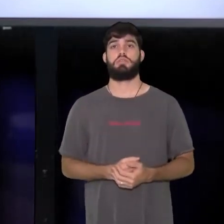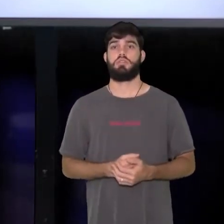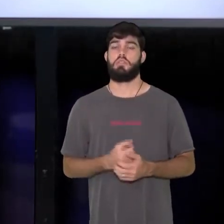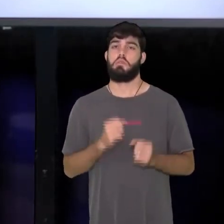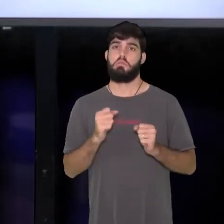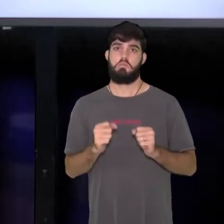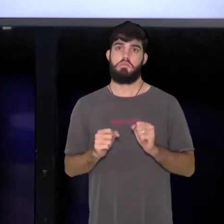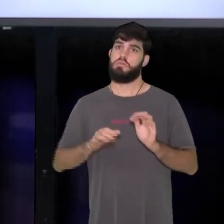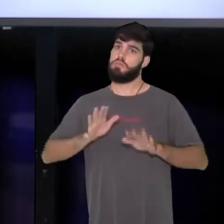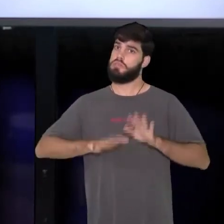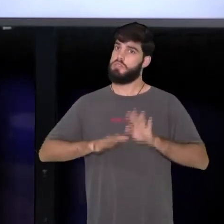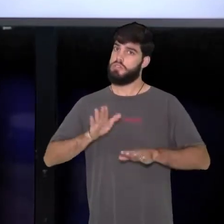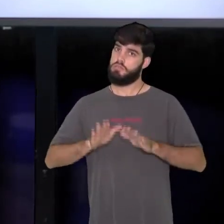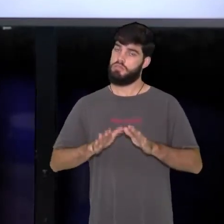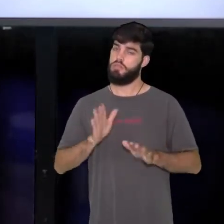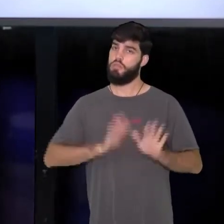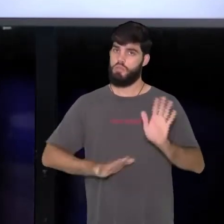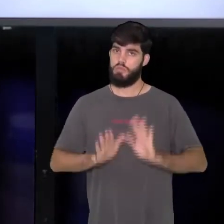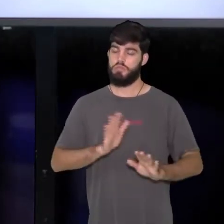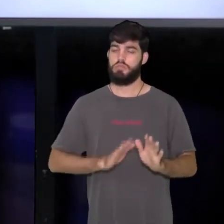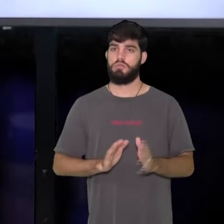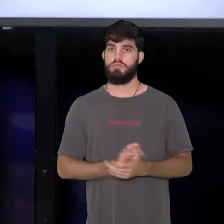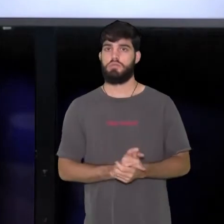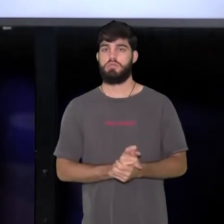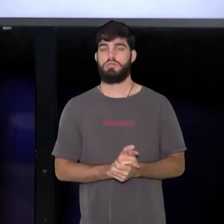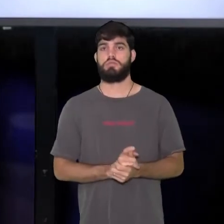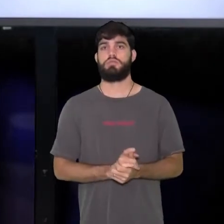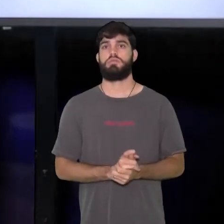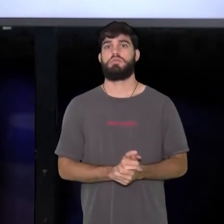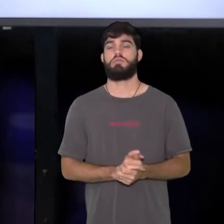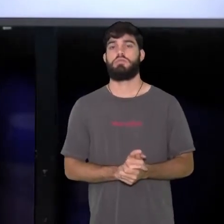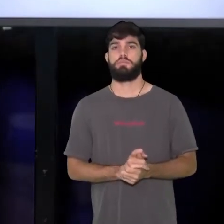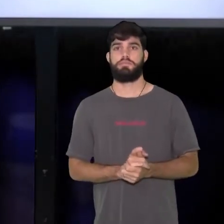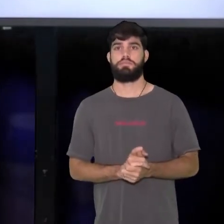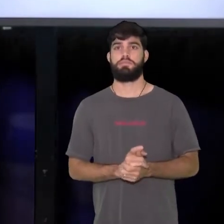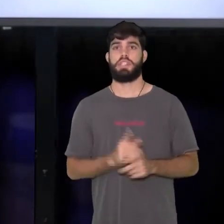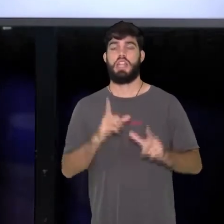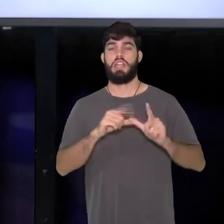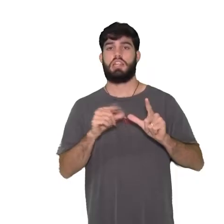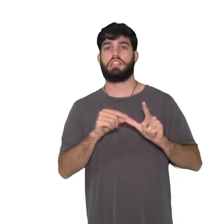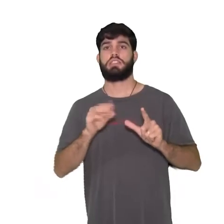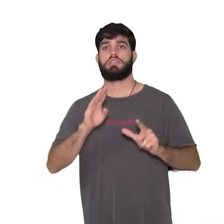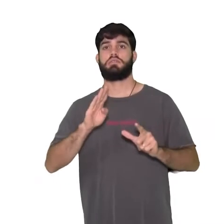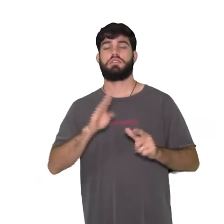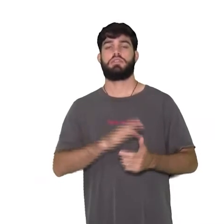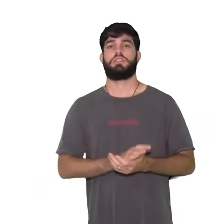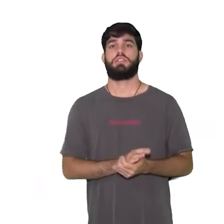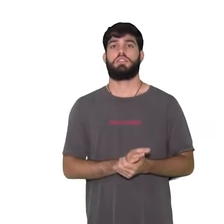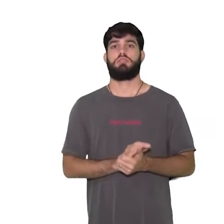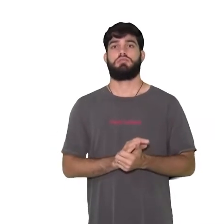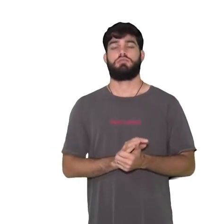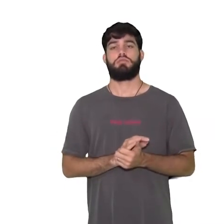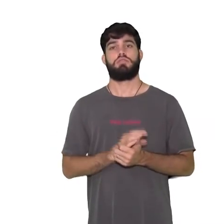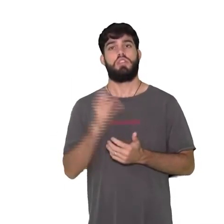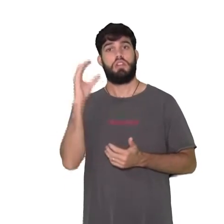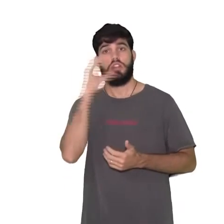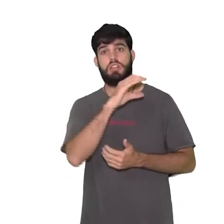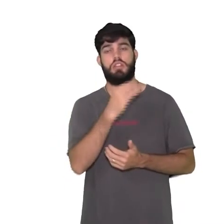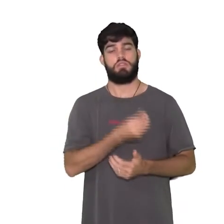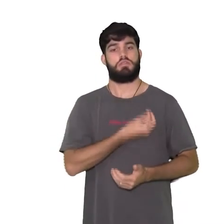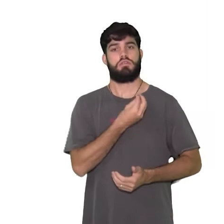certa pode ser um distrator, tá? Então vamos eliminar as outras. Letra B, a aceleração da vida